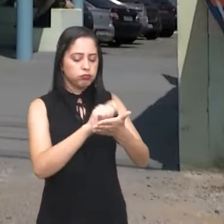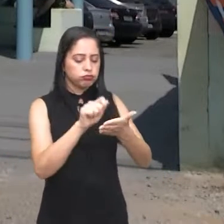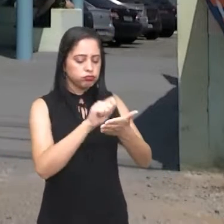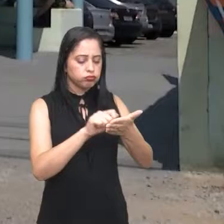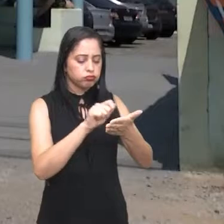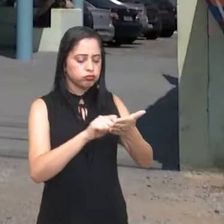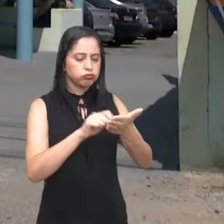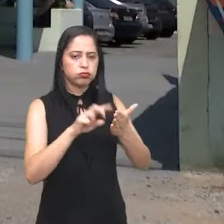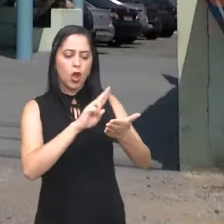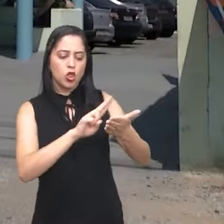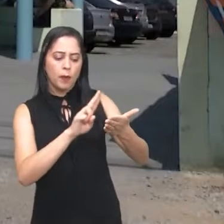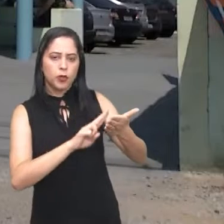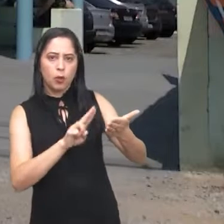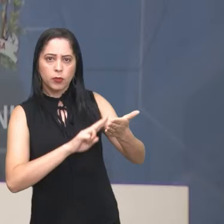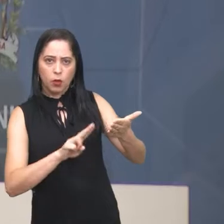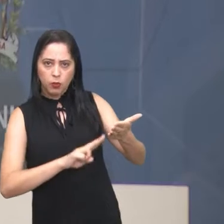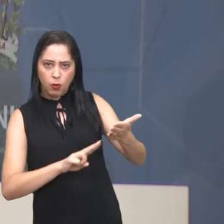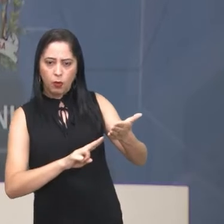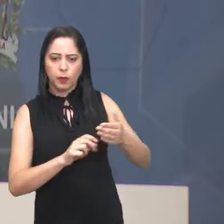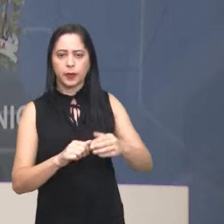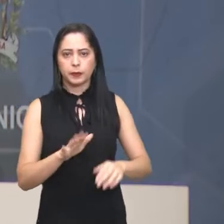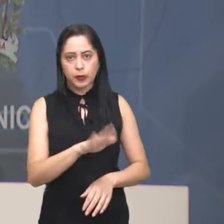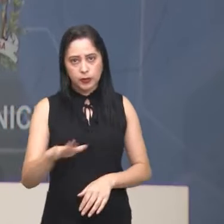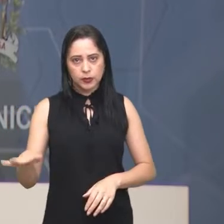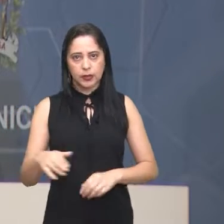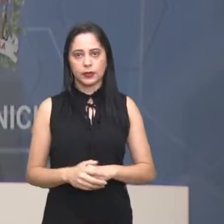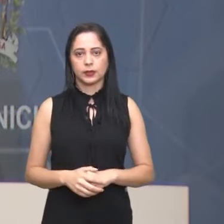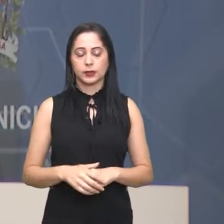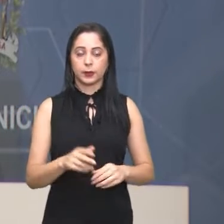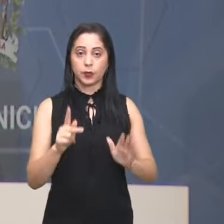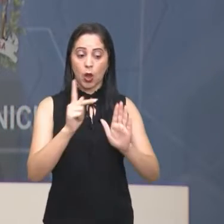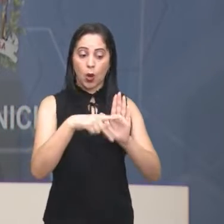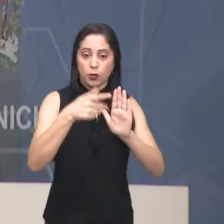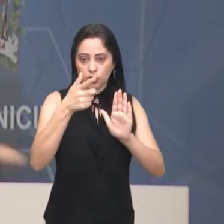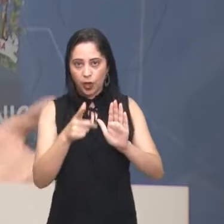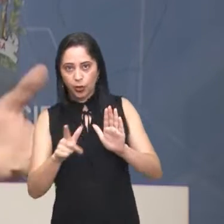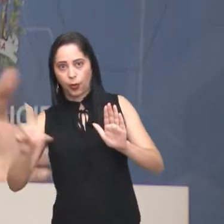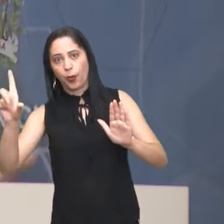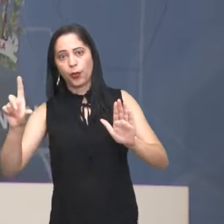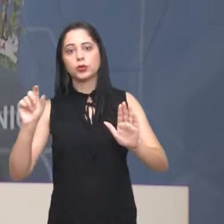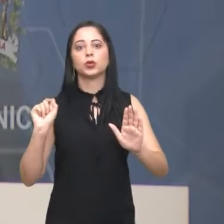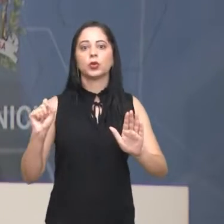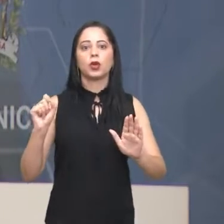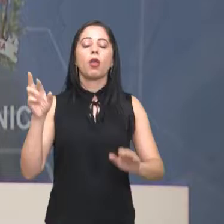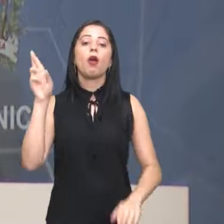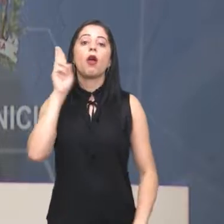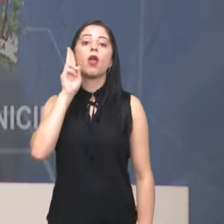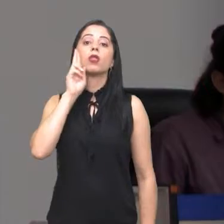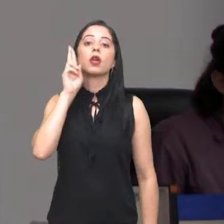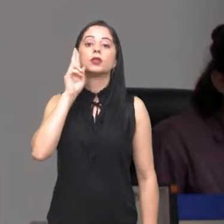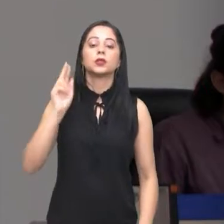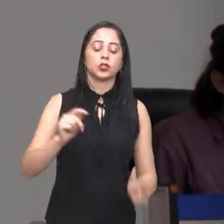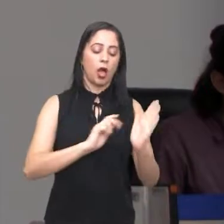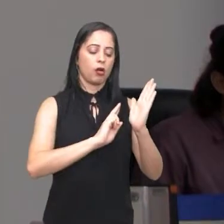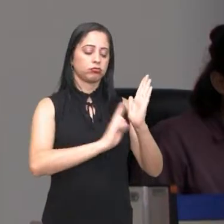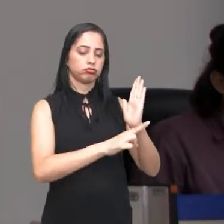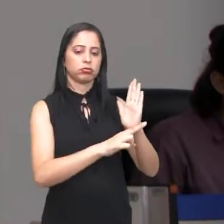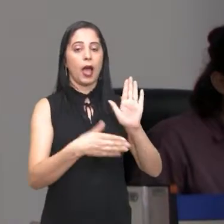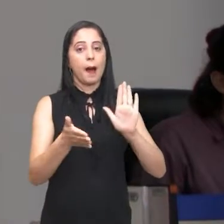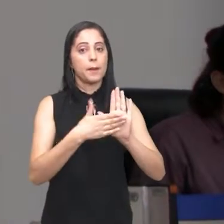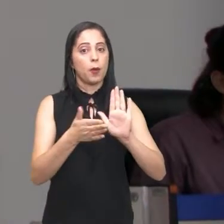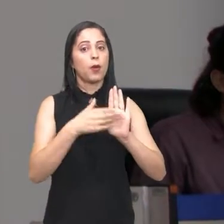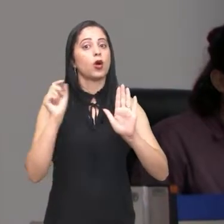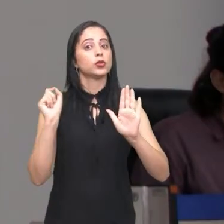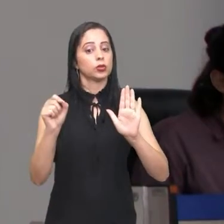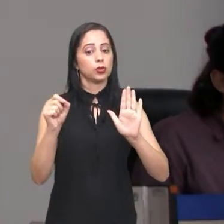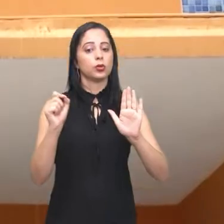das crianças diagnosticadas. Outro projeto aprovado é de autoria do vereador Renato Santiago. A proposta,